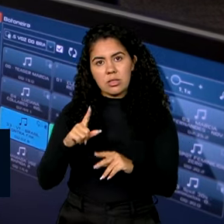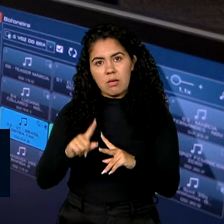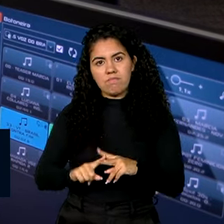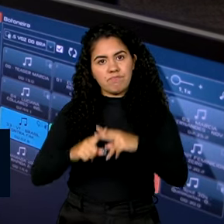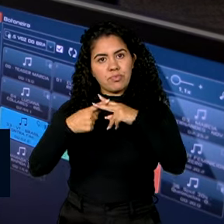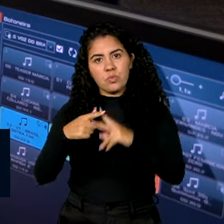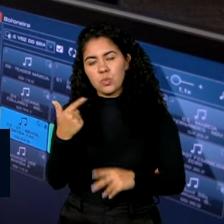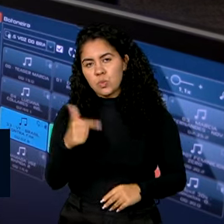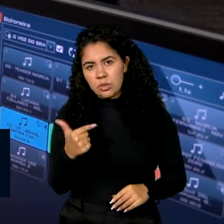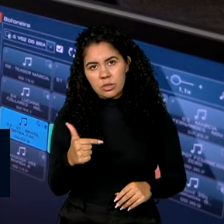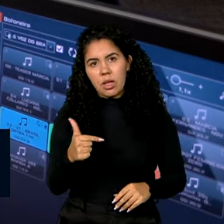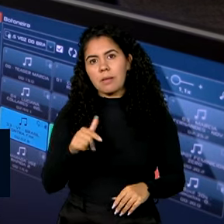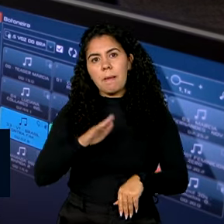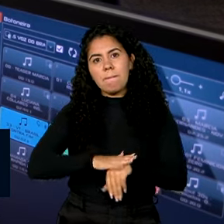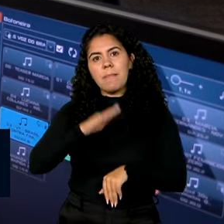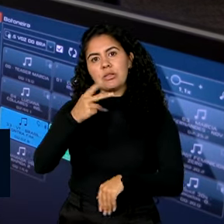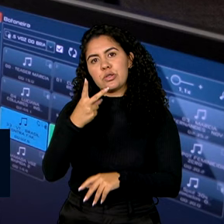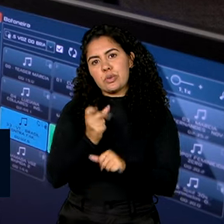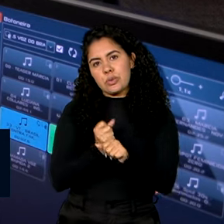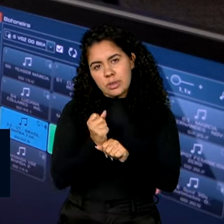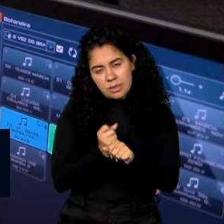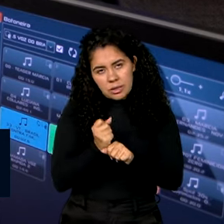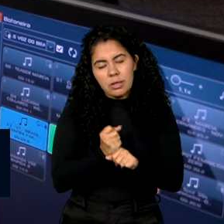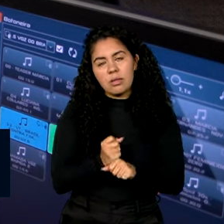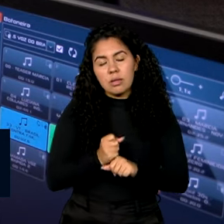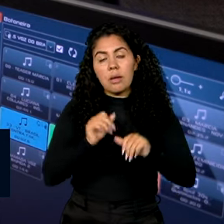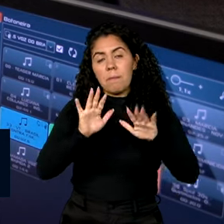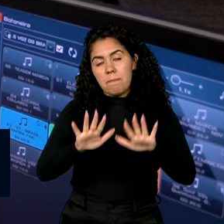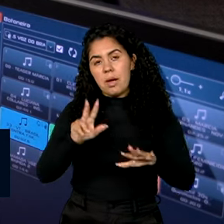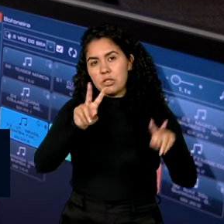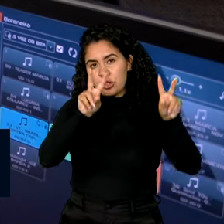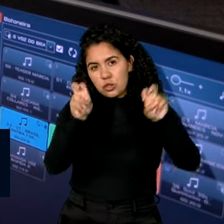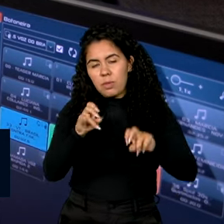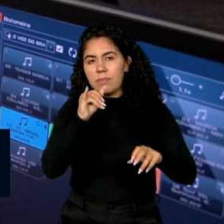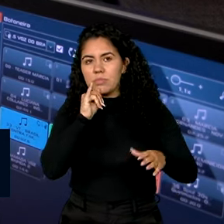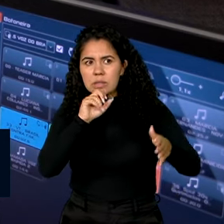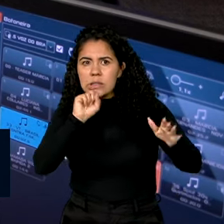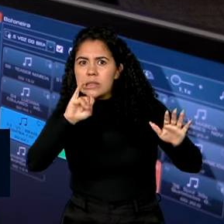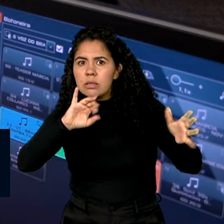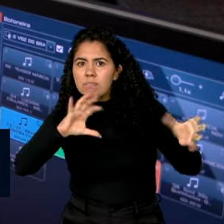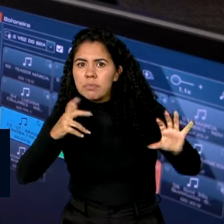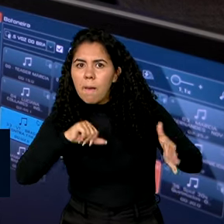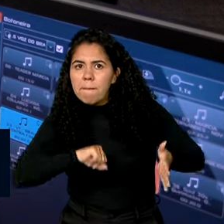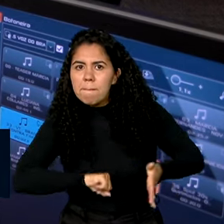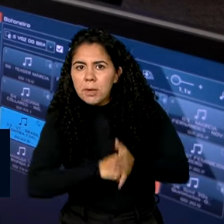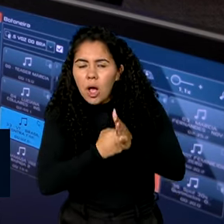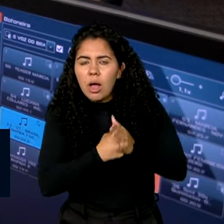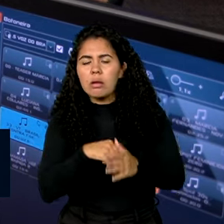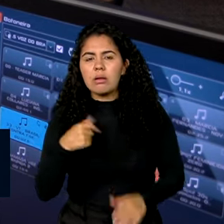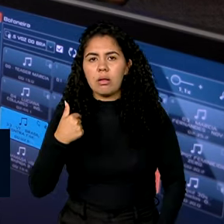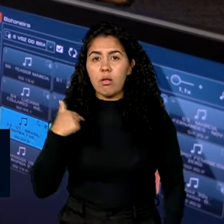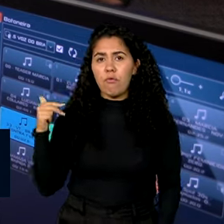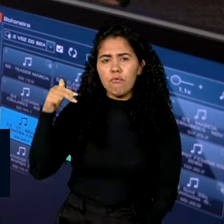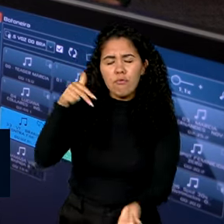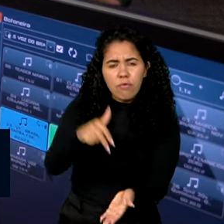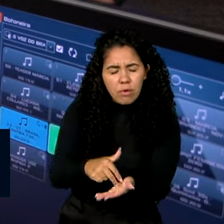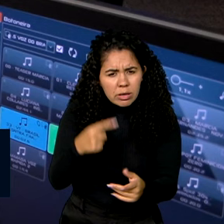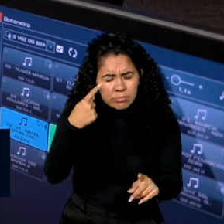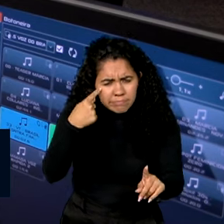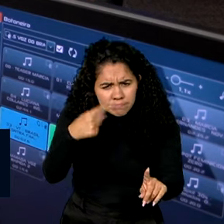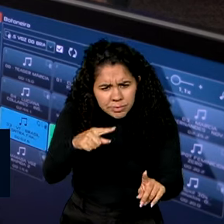há mais de 48 meses e na situação de bloqueio eu fui lá identifiquei que o meu benefício foi